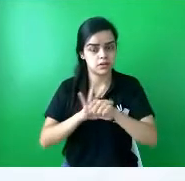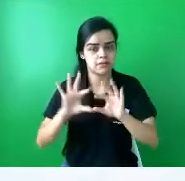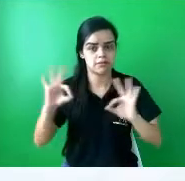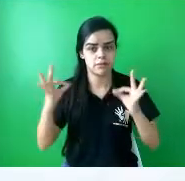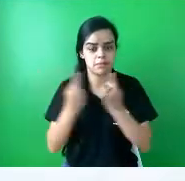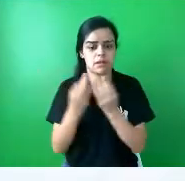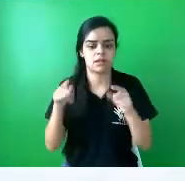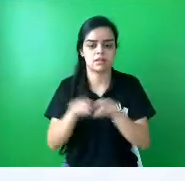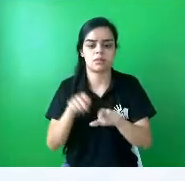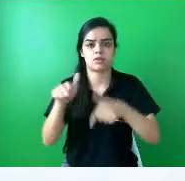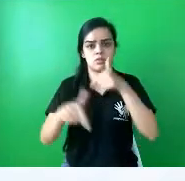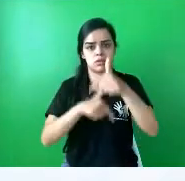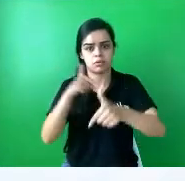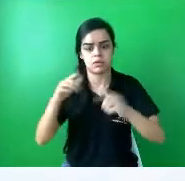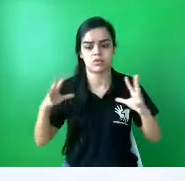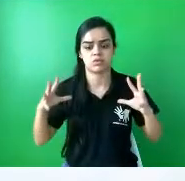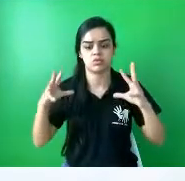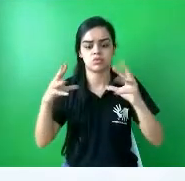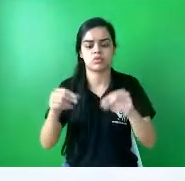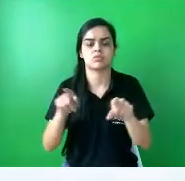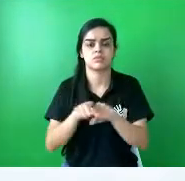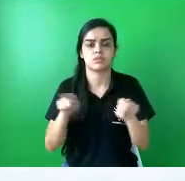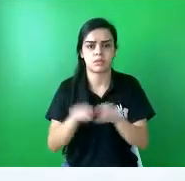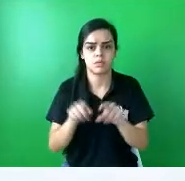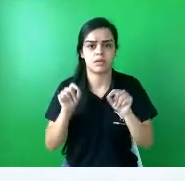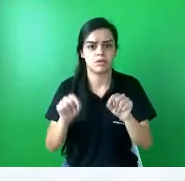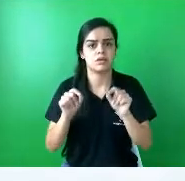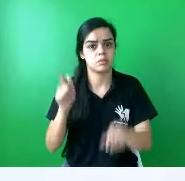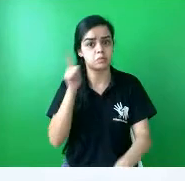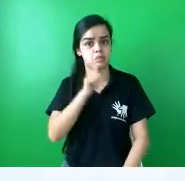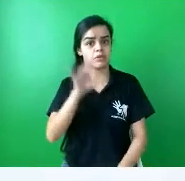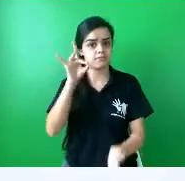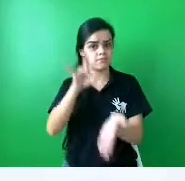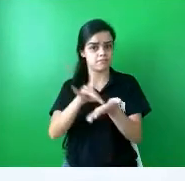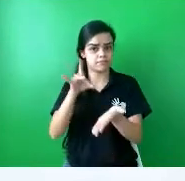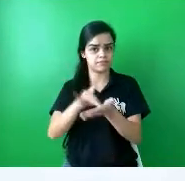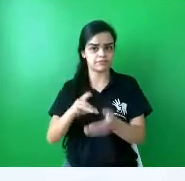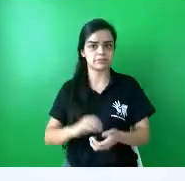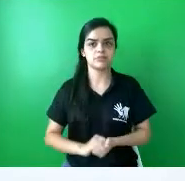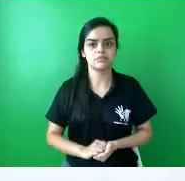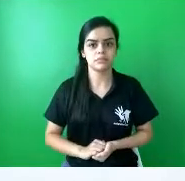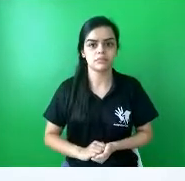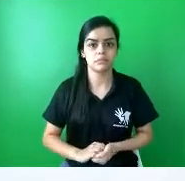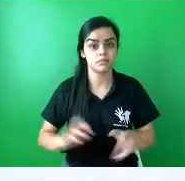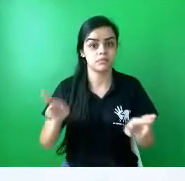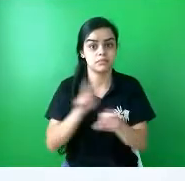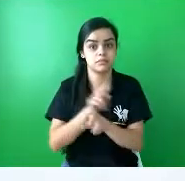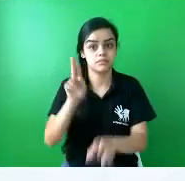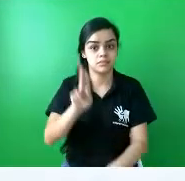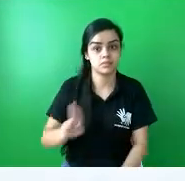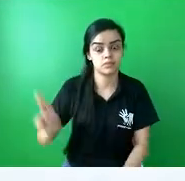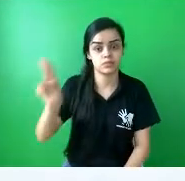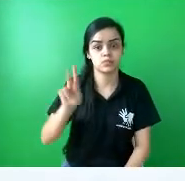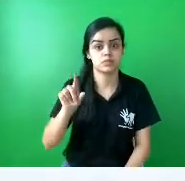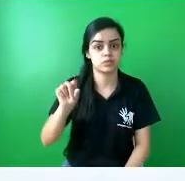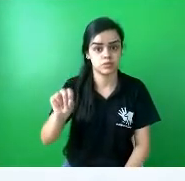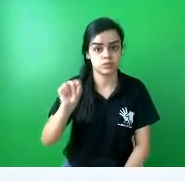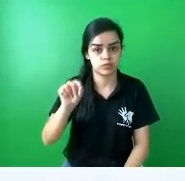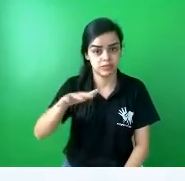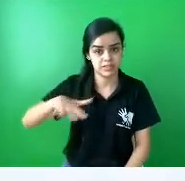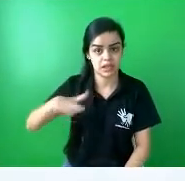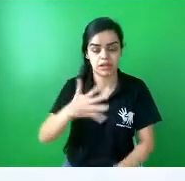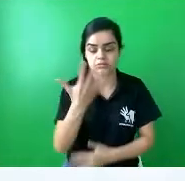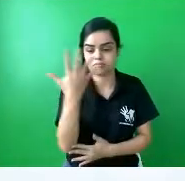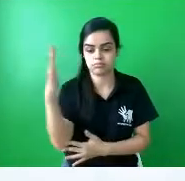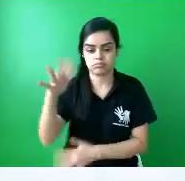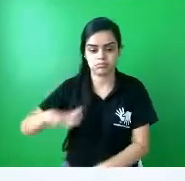a família do trabalhador, e assim todo mundo a gente consiga dar uma contornada. Em relação ao nosso uso das áreas de